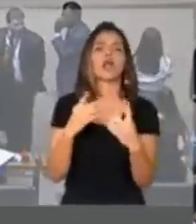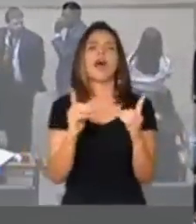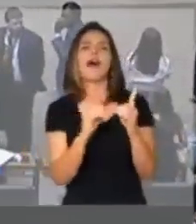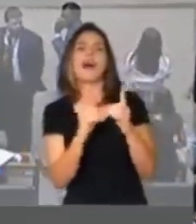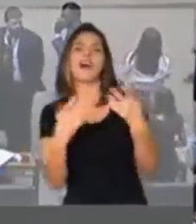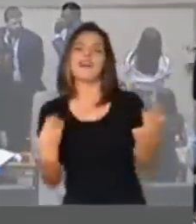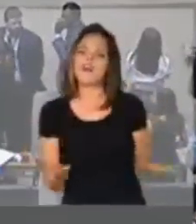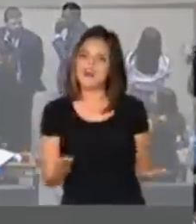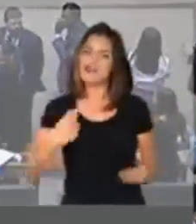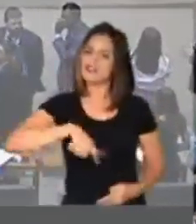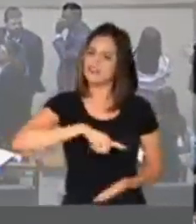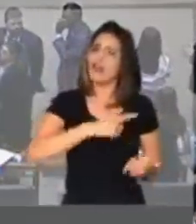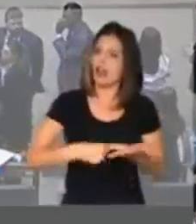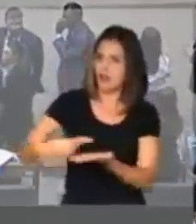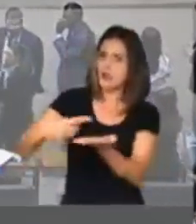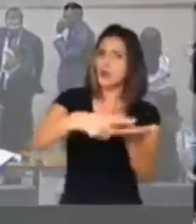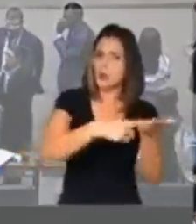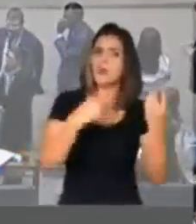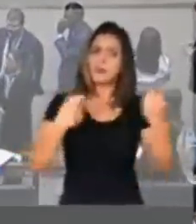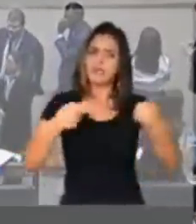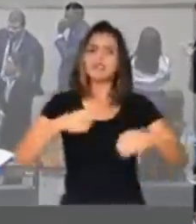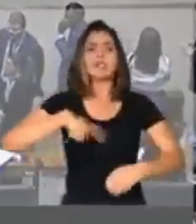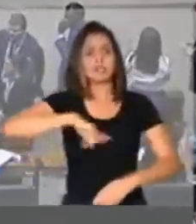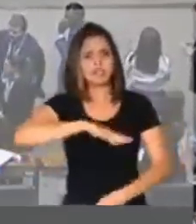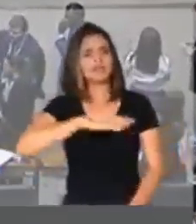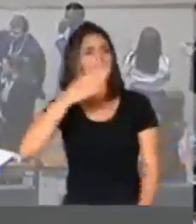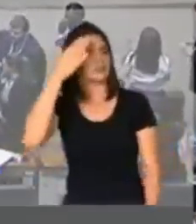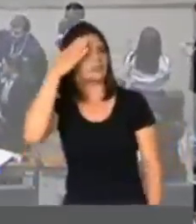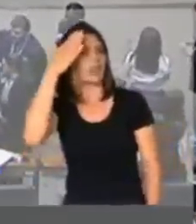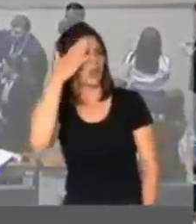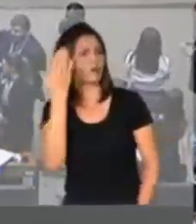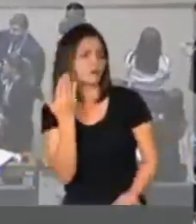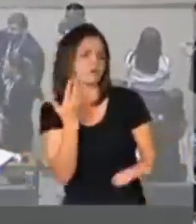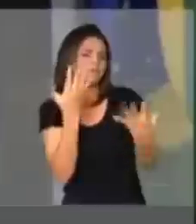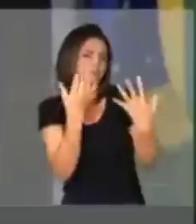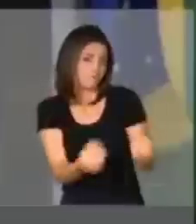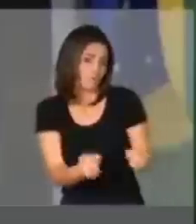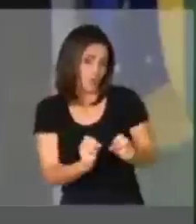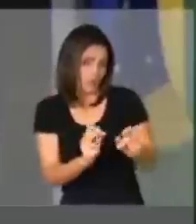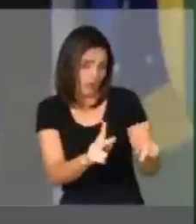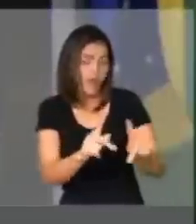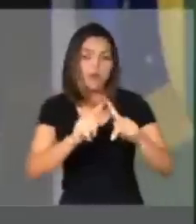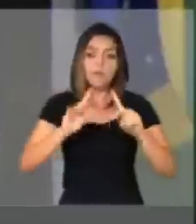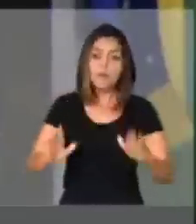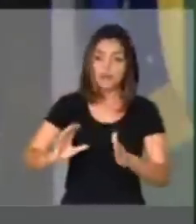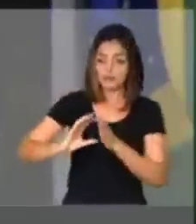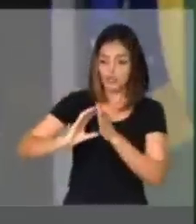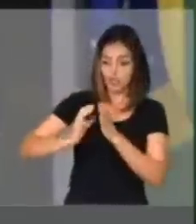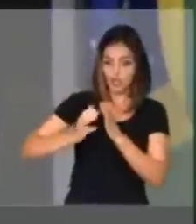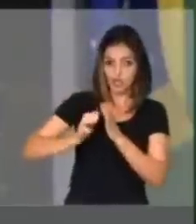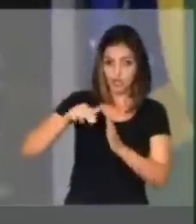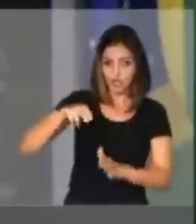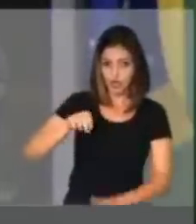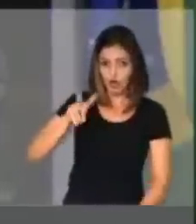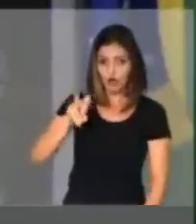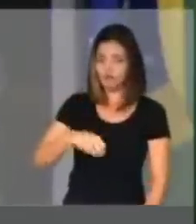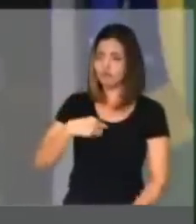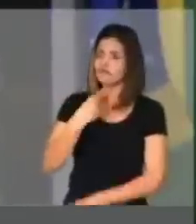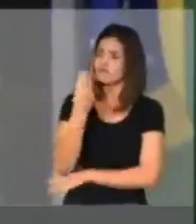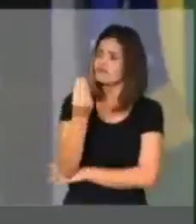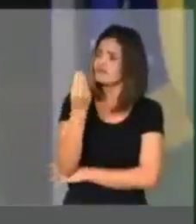Disso nós todos sabemos e com isso nós concordamos. Contudo, o que o Partido Novo não consegue